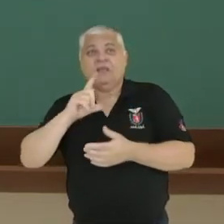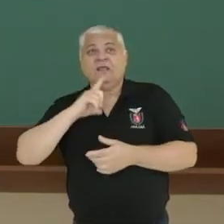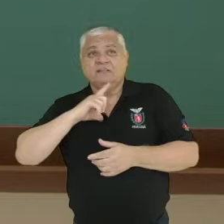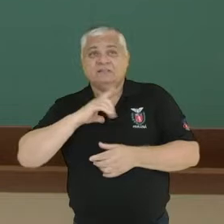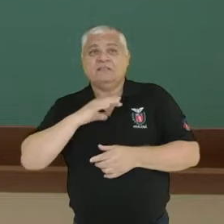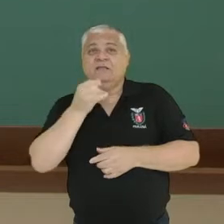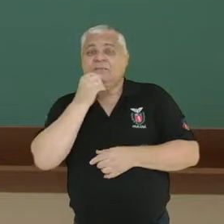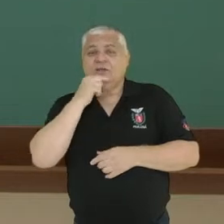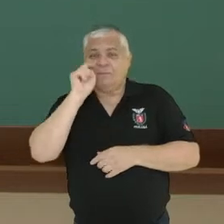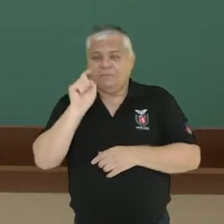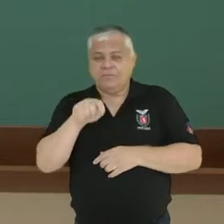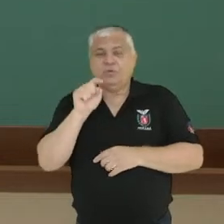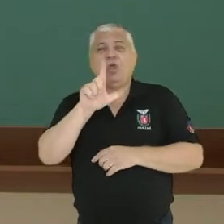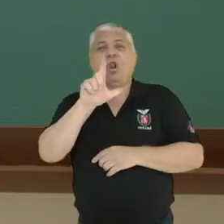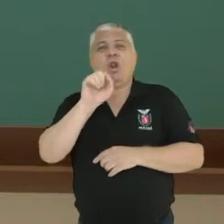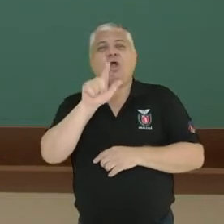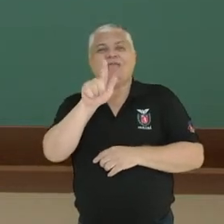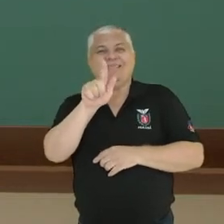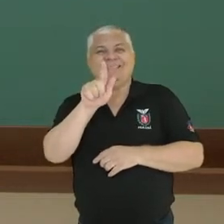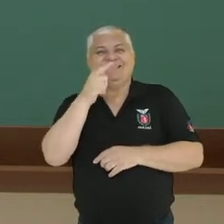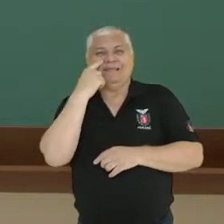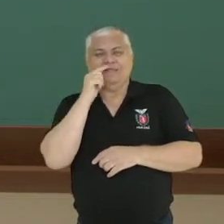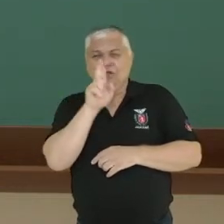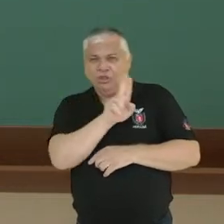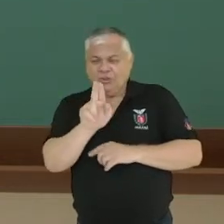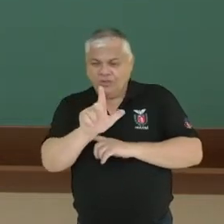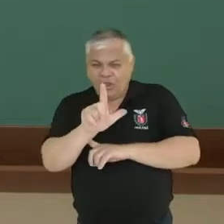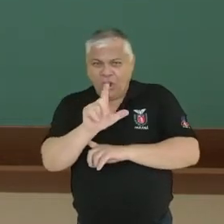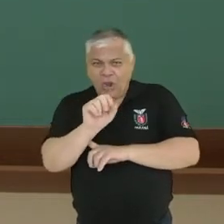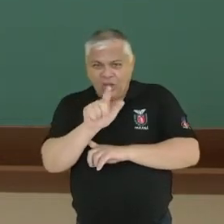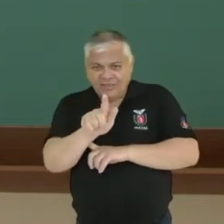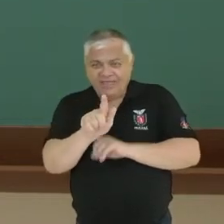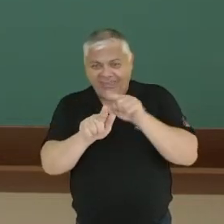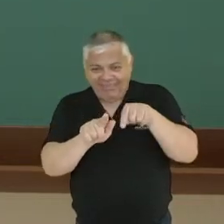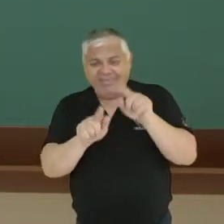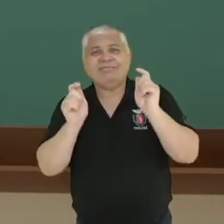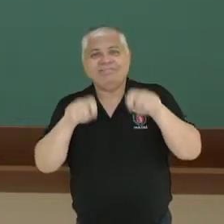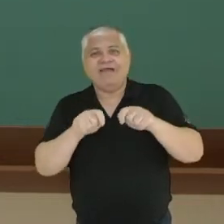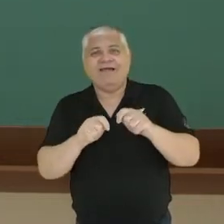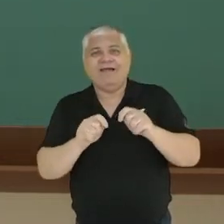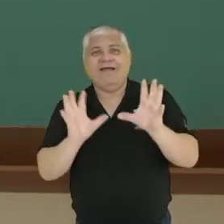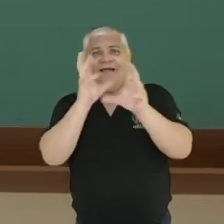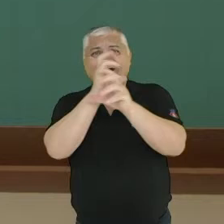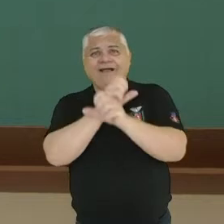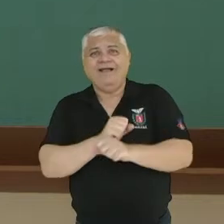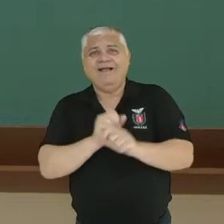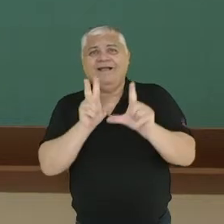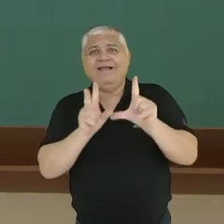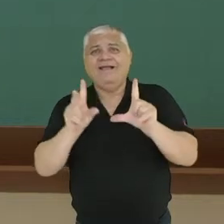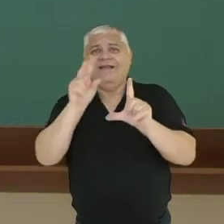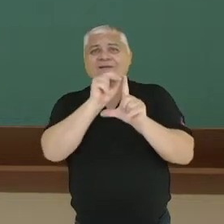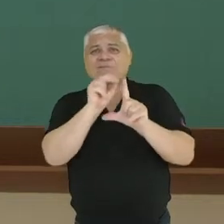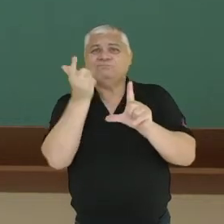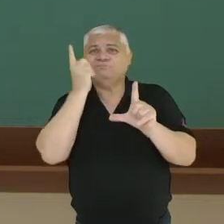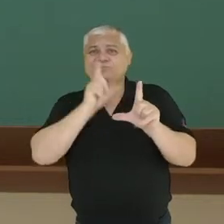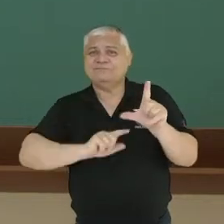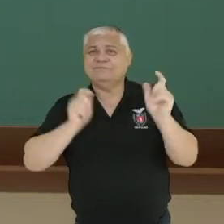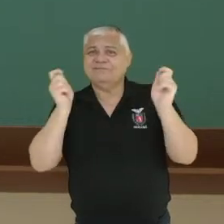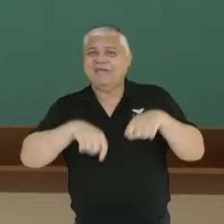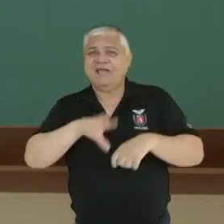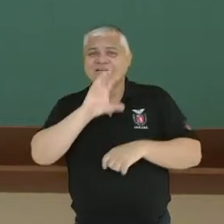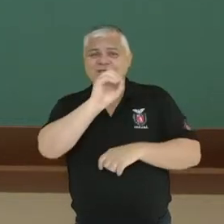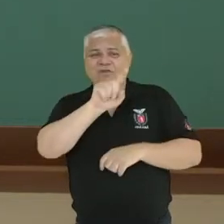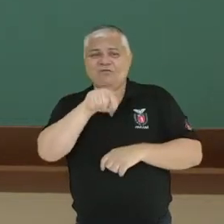a tecla log, que aparece ali na imagem para vocês. Ela permite calcular o logaritmo decimal de um